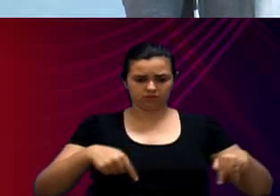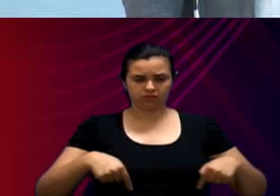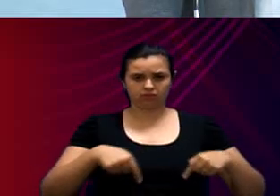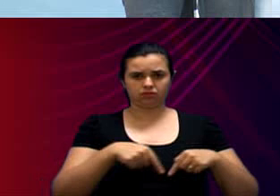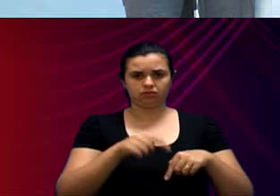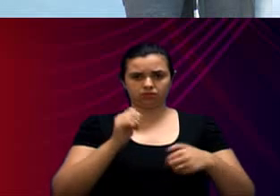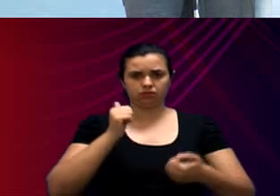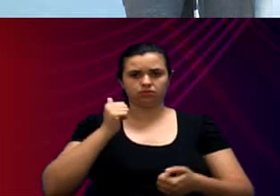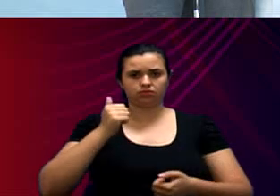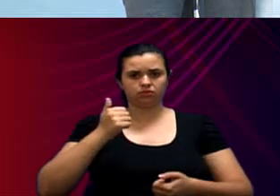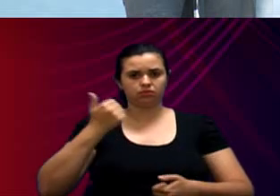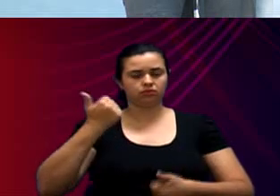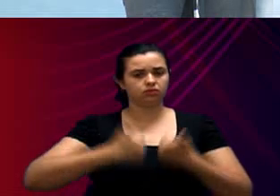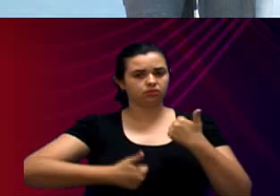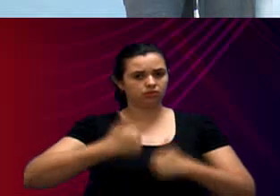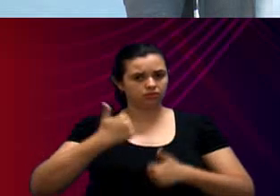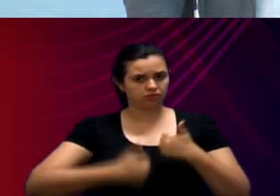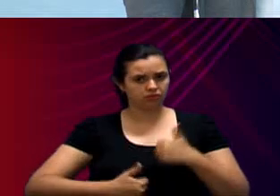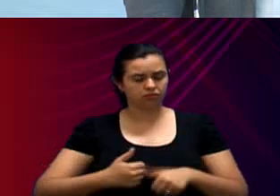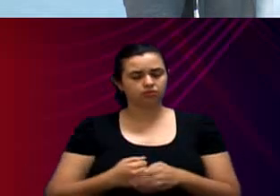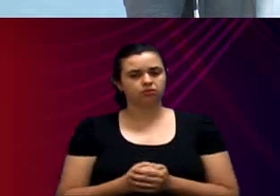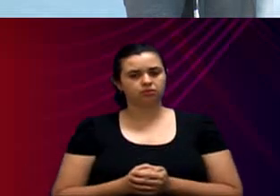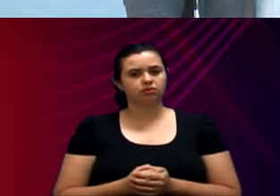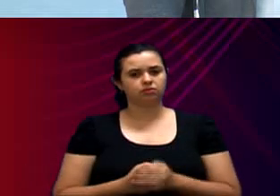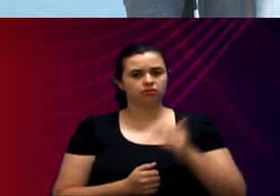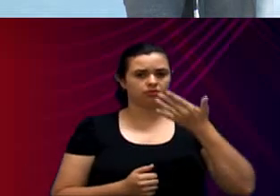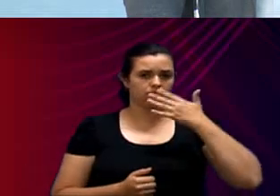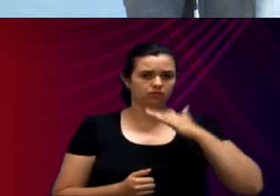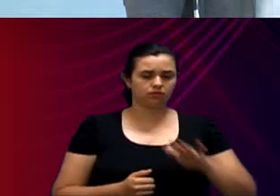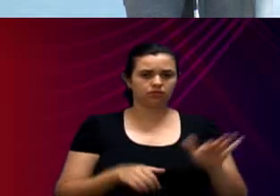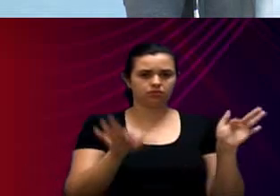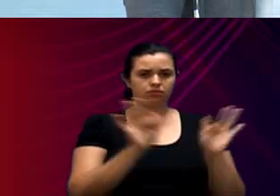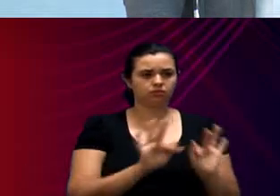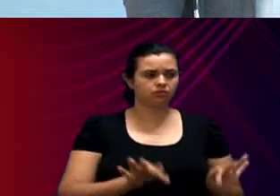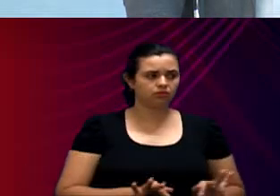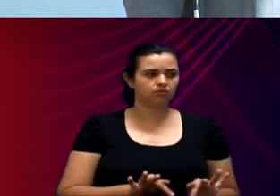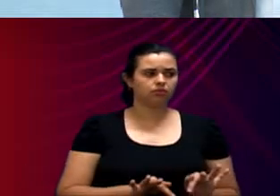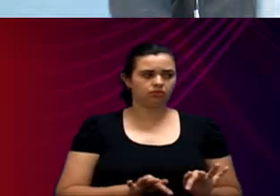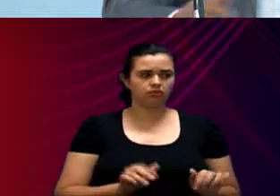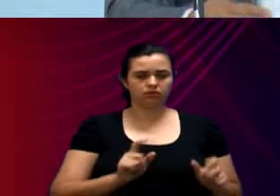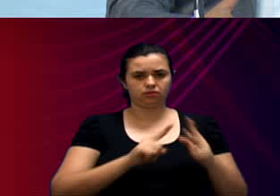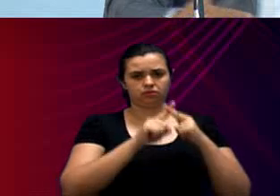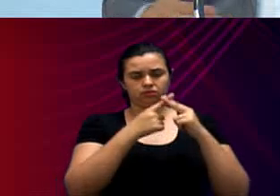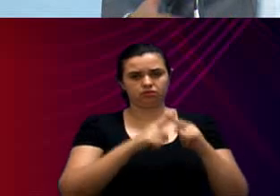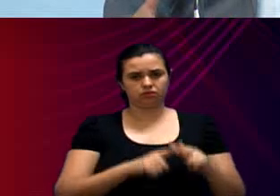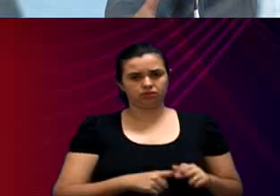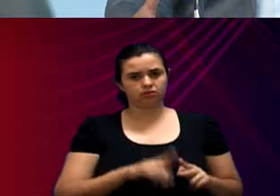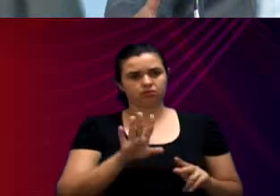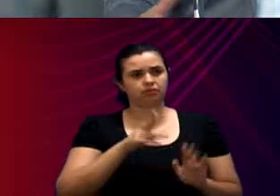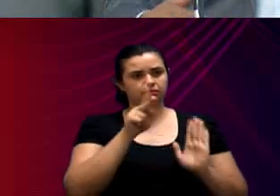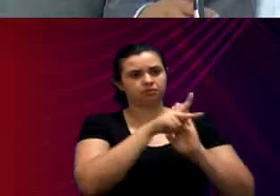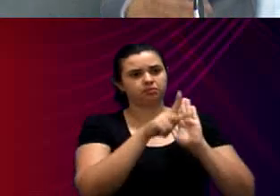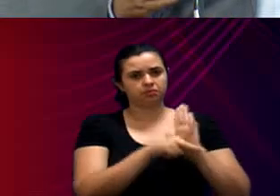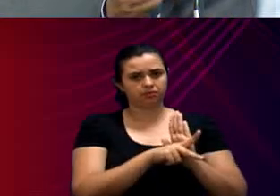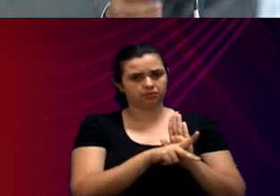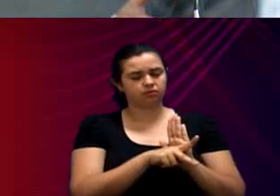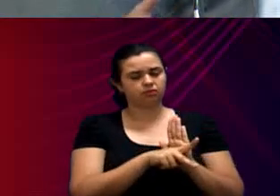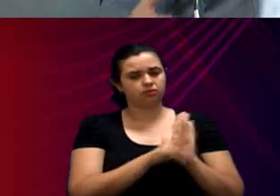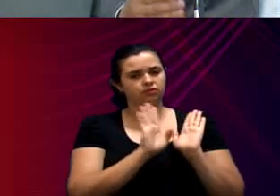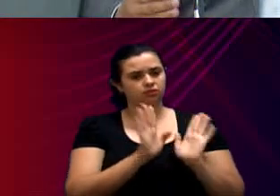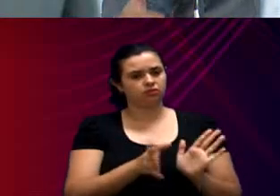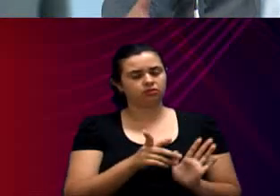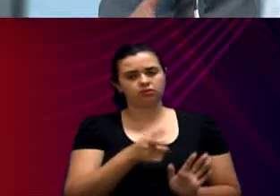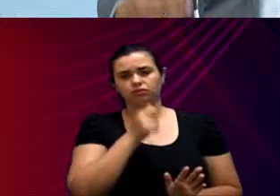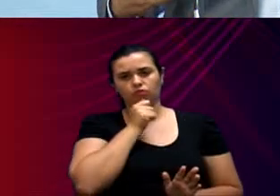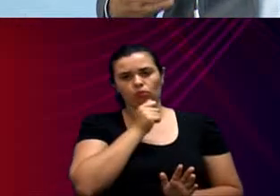e a Criança Feliz, ela até deu uma melhorada lá na área, mas não tem assim, nenhum projeto em andamento ainda lá. O